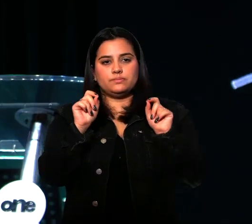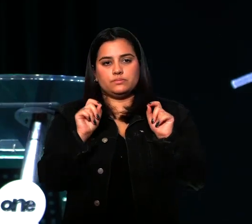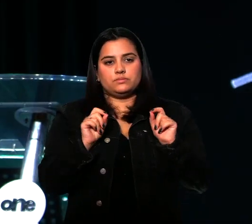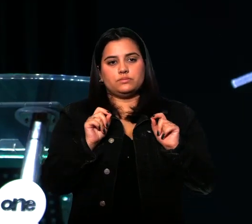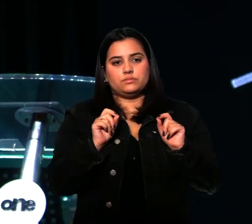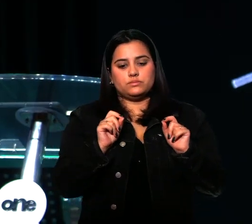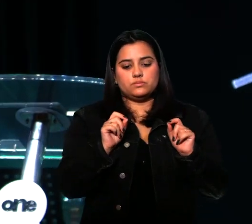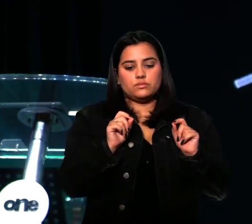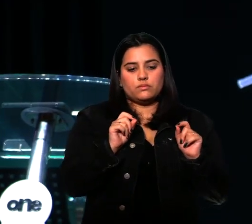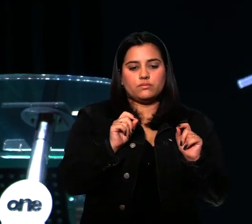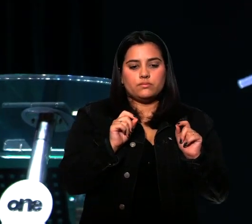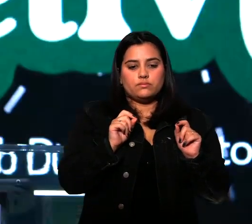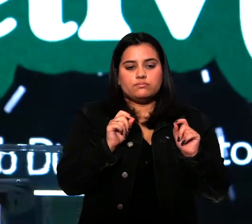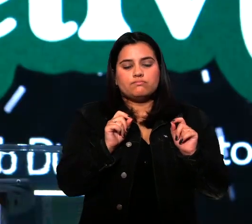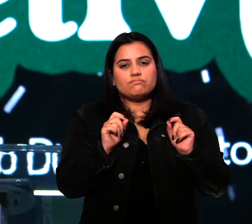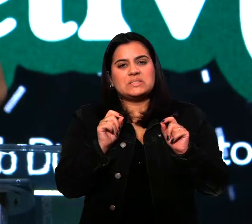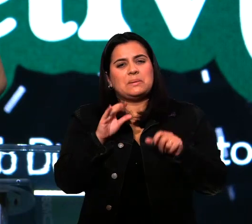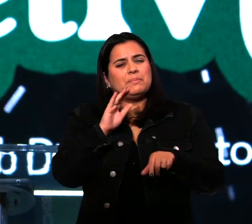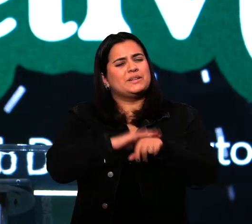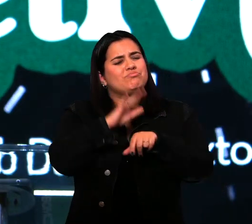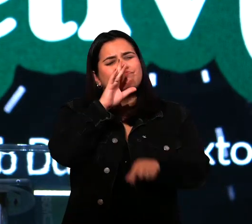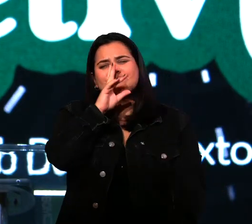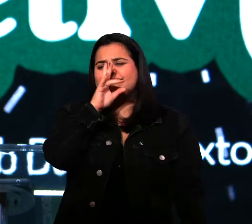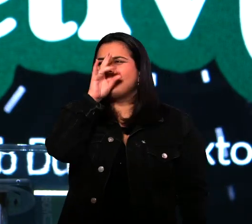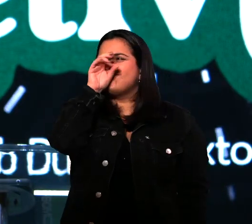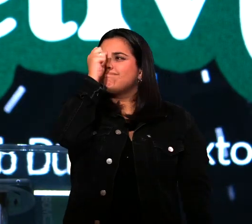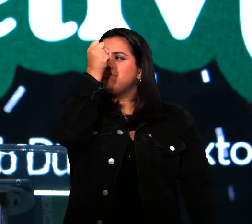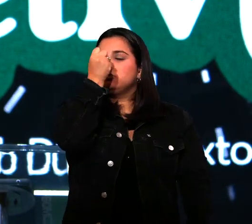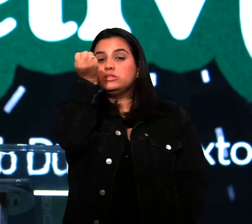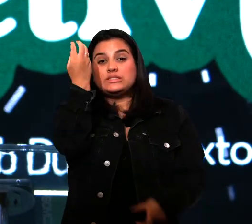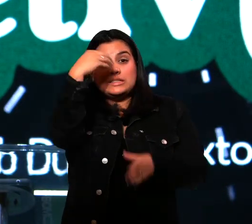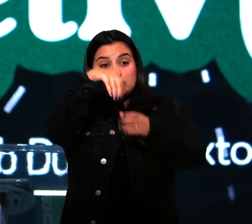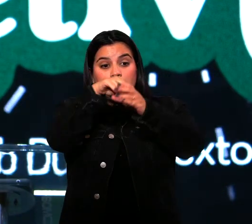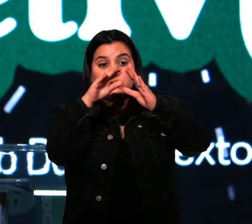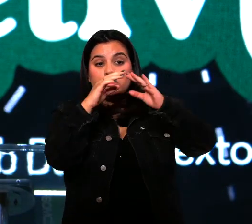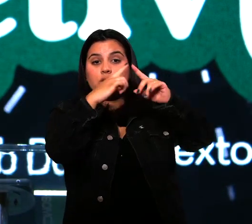que existe na igreja é a coletividade. Por quê?